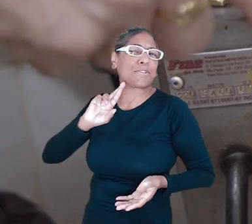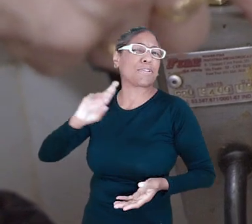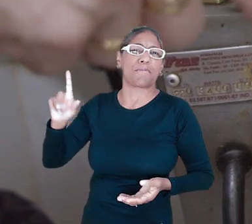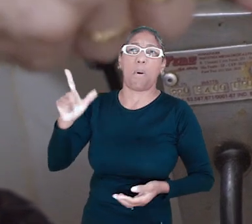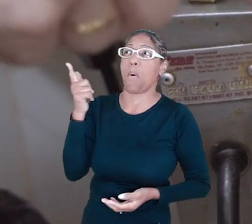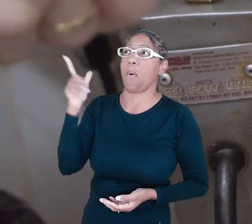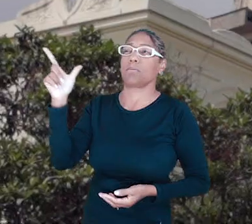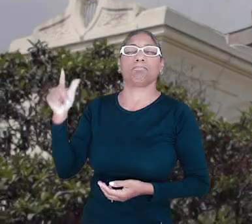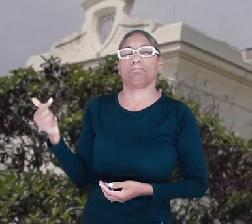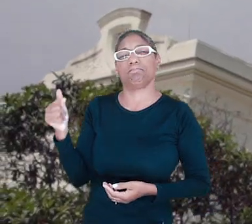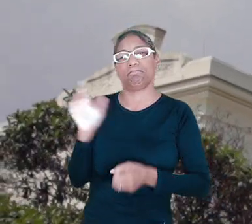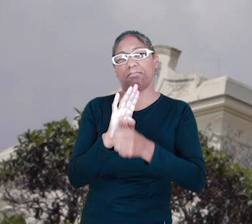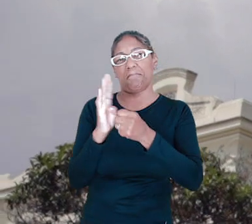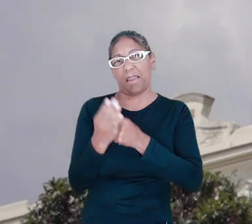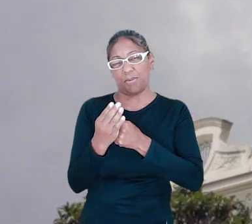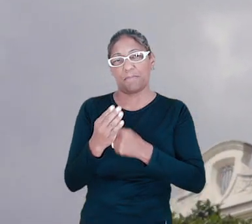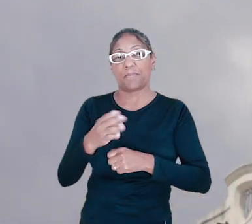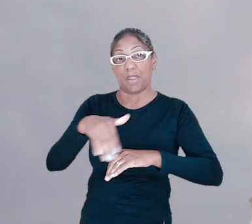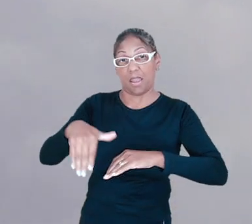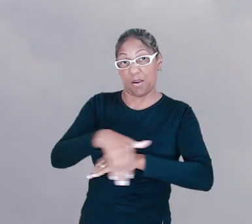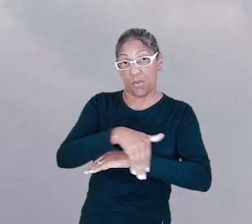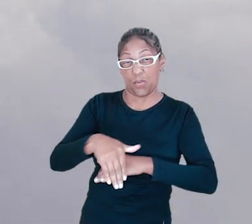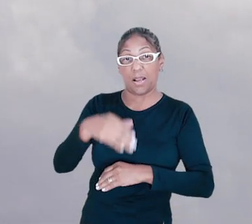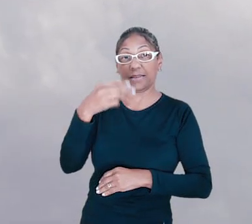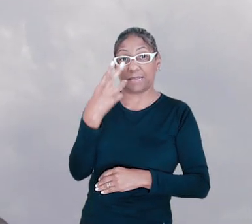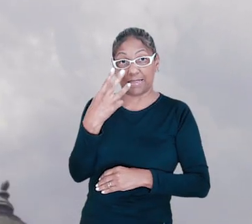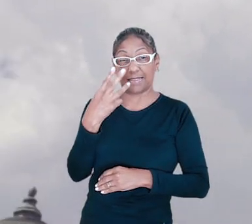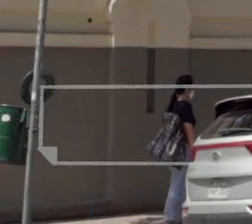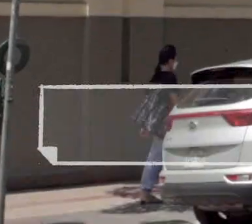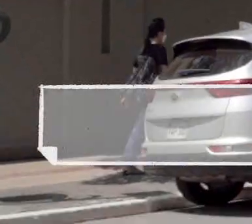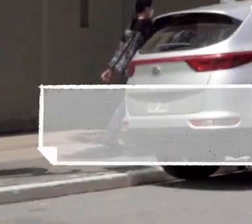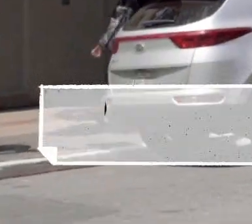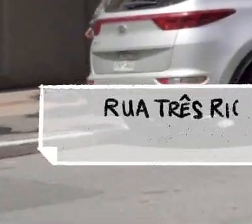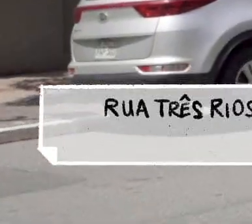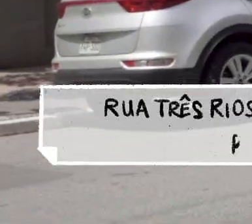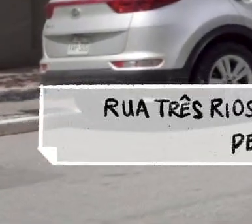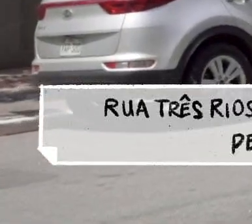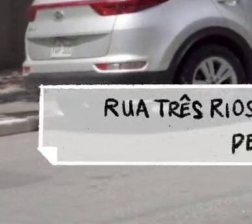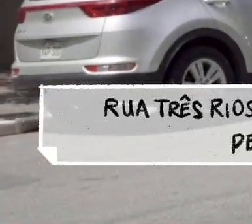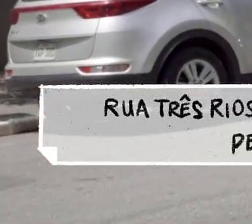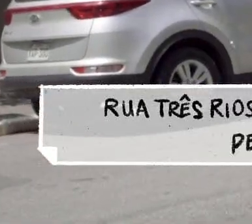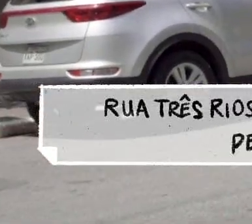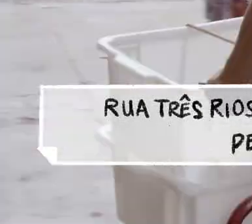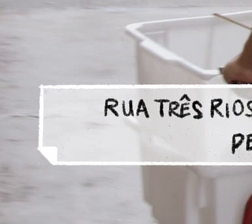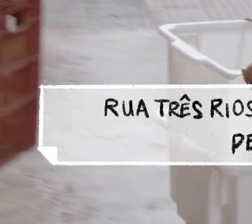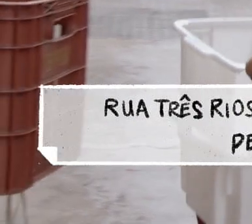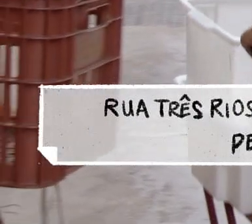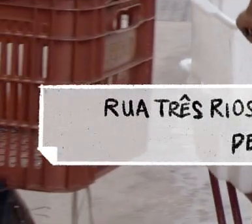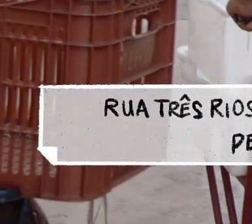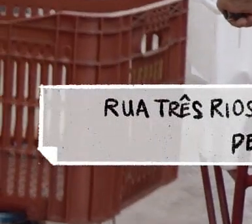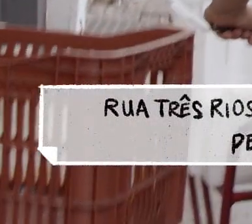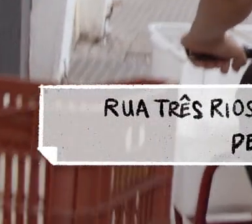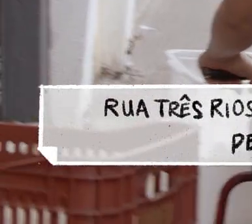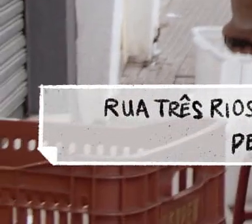apresenta. Oficina Cultural Oswaldo Andrade. A Rua Três Rios, né, que foi considerada uma das melhores aí do mundo,